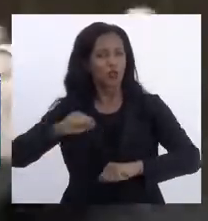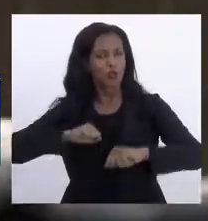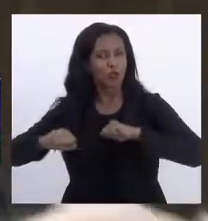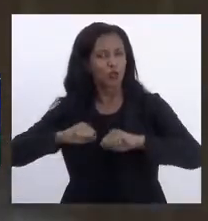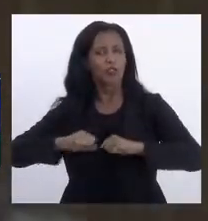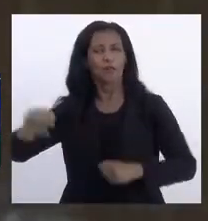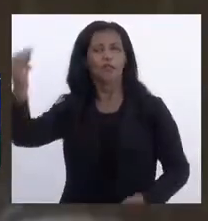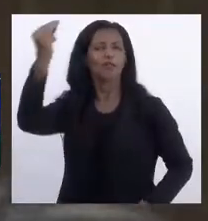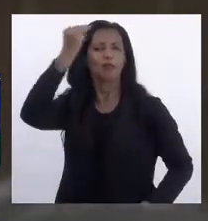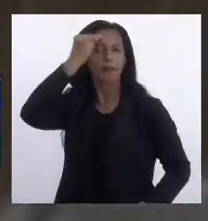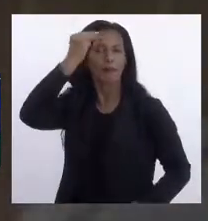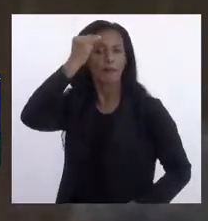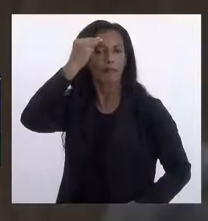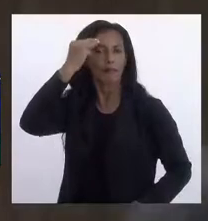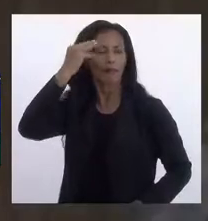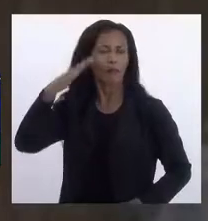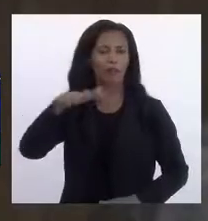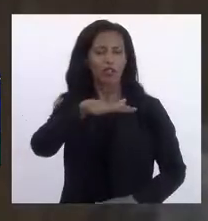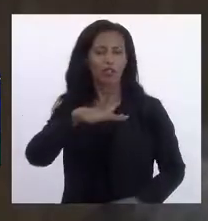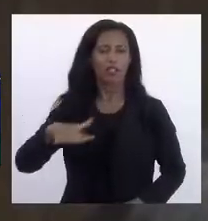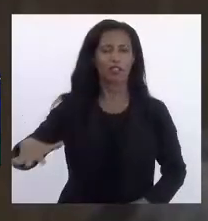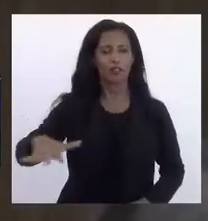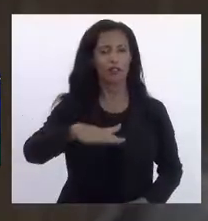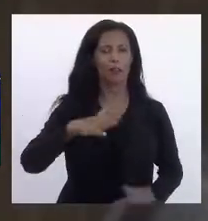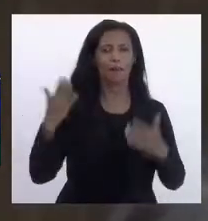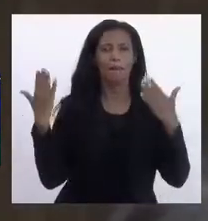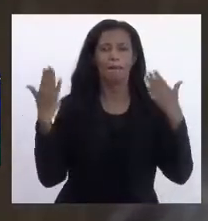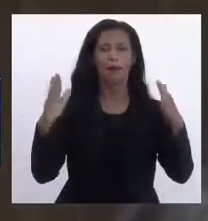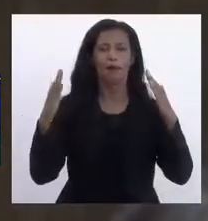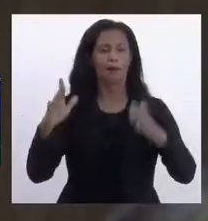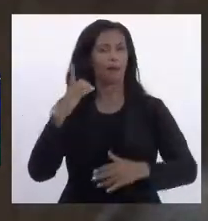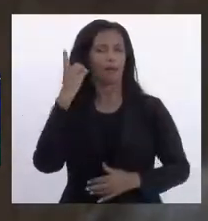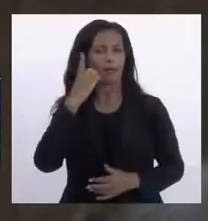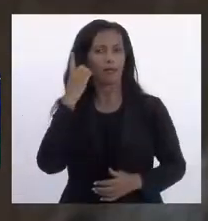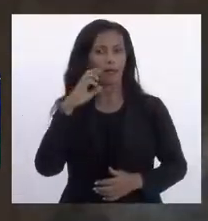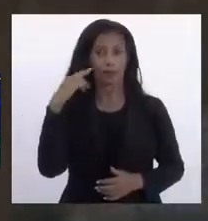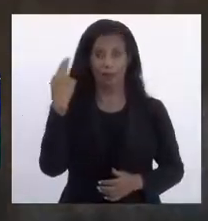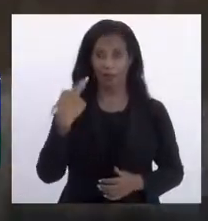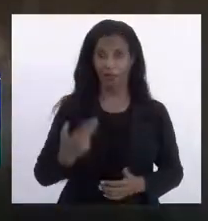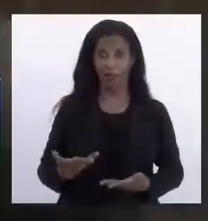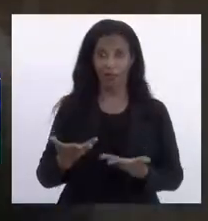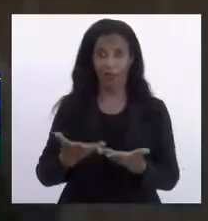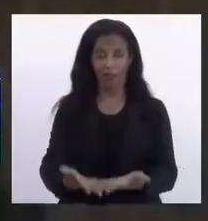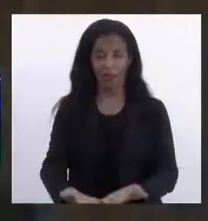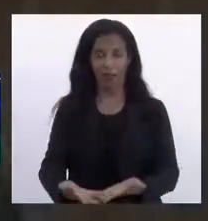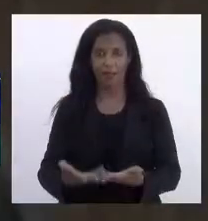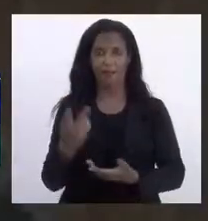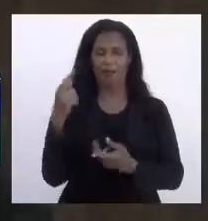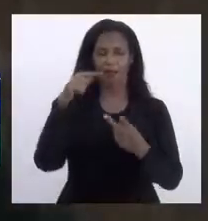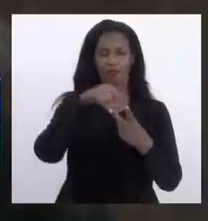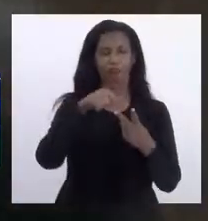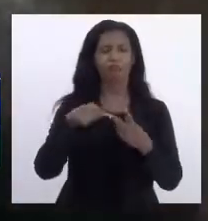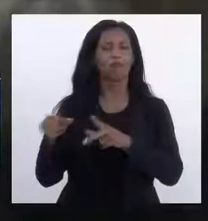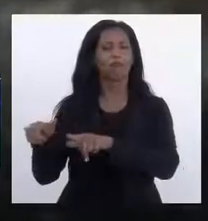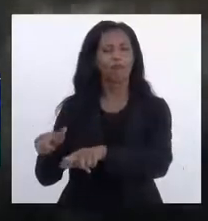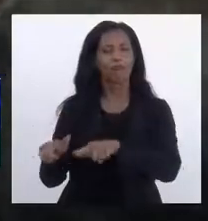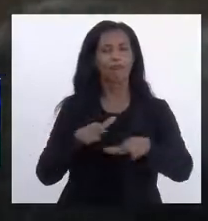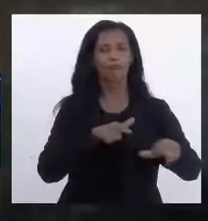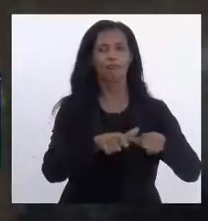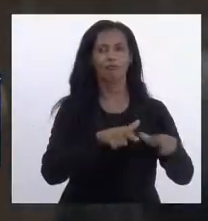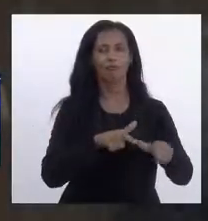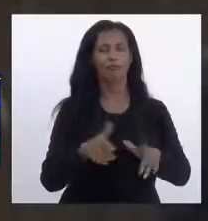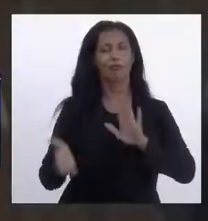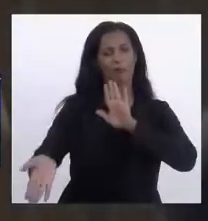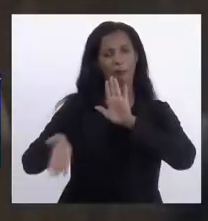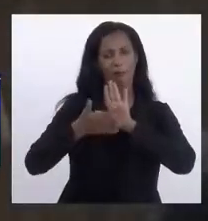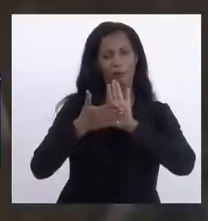de memória e de territorialização. Então, parabéns à deputada Renata Souza pelas duas atuações e pelo